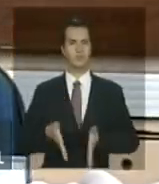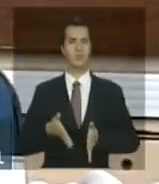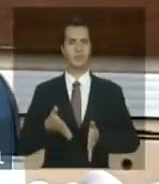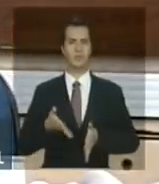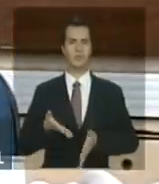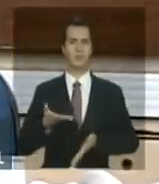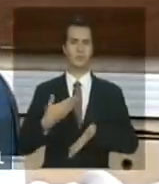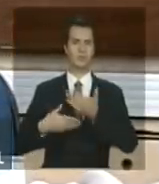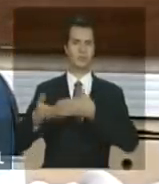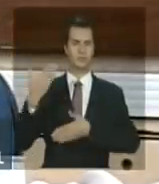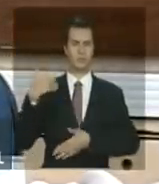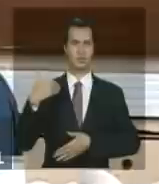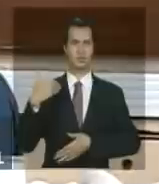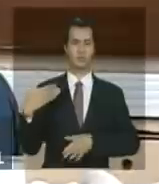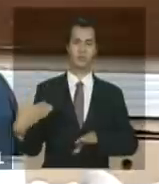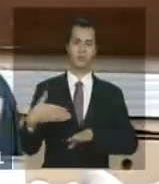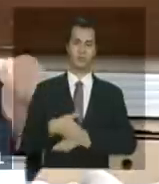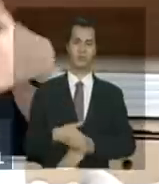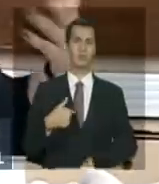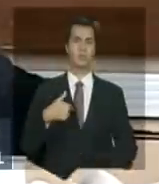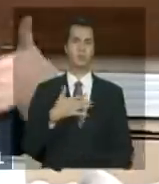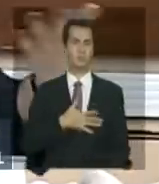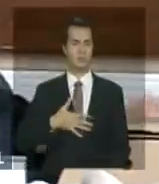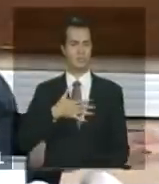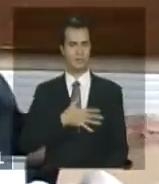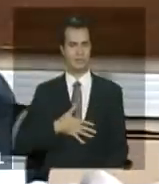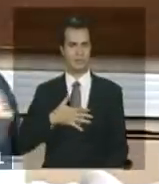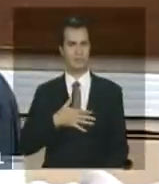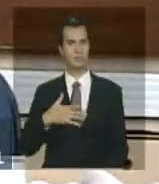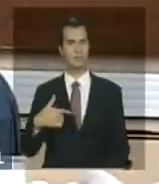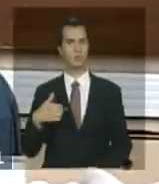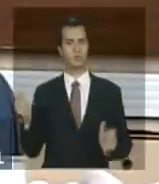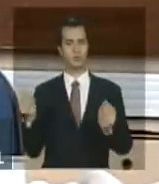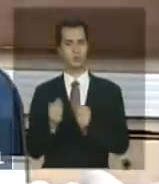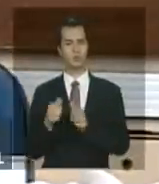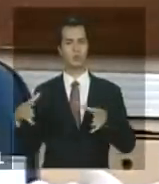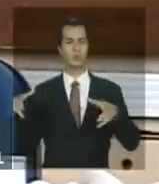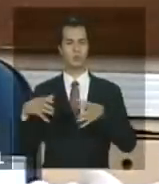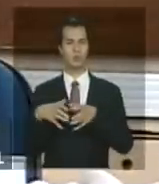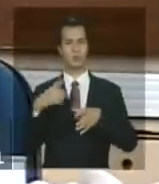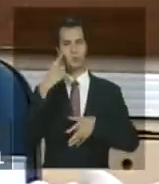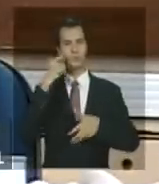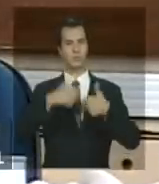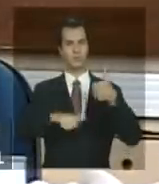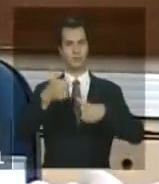de participar como membro da banca examinadora